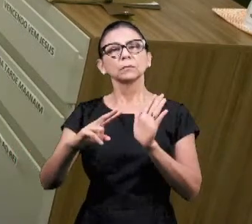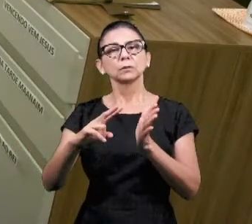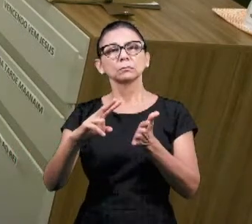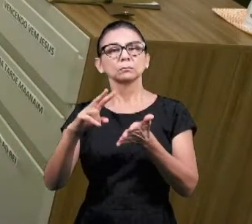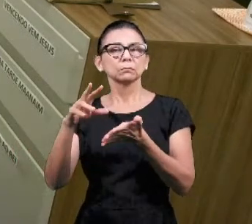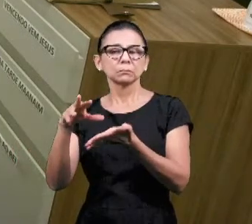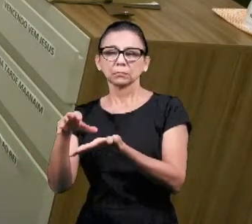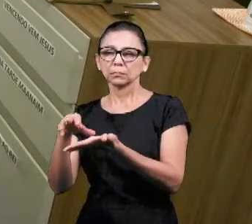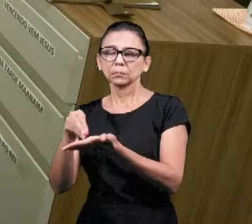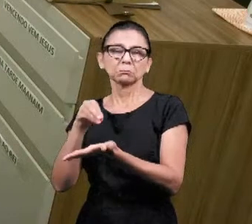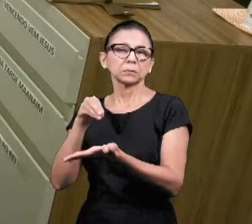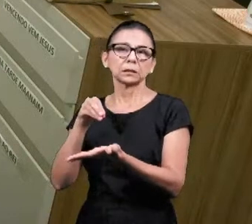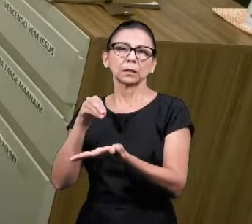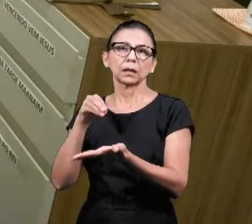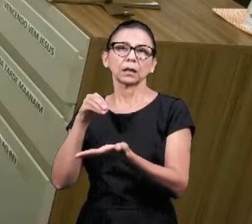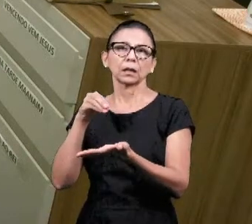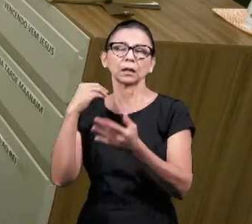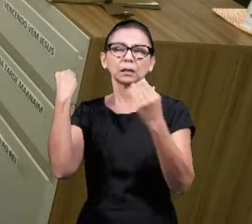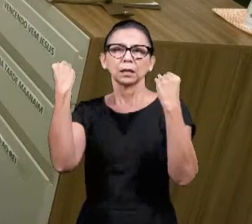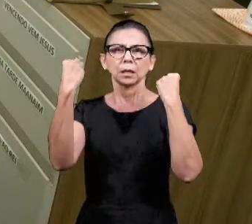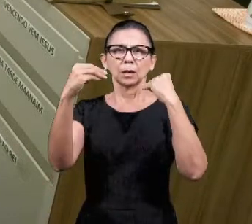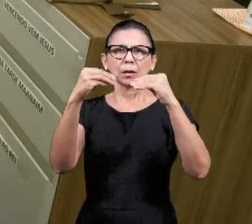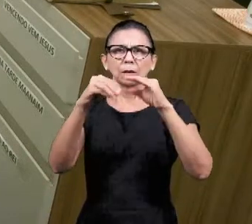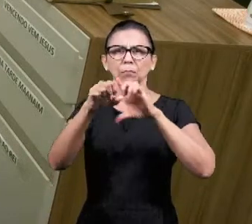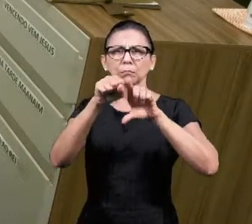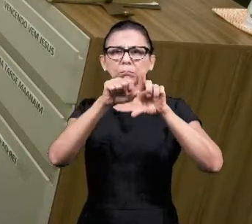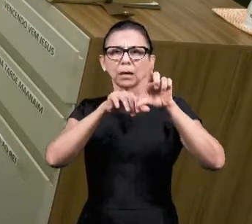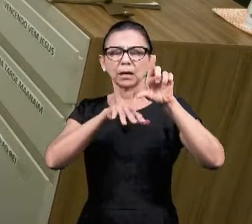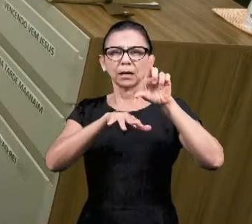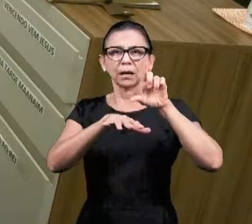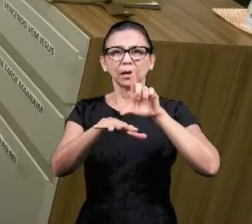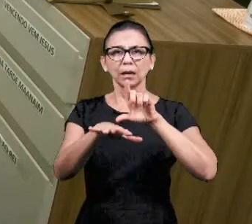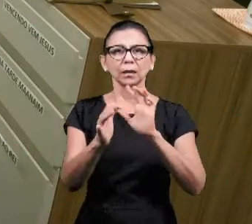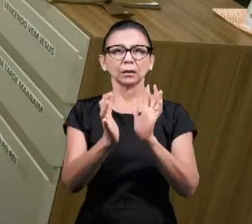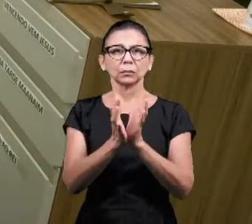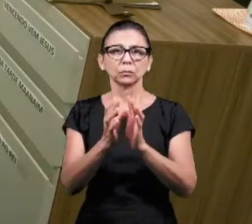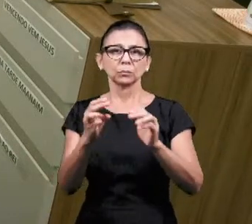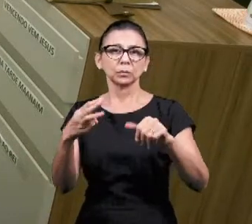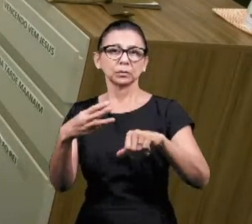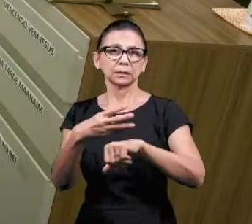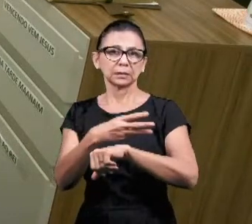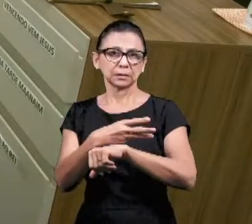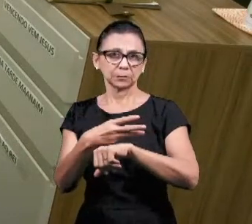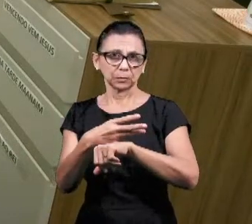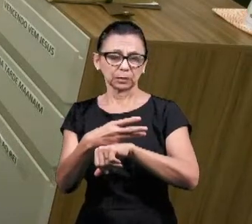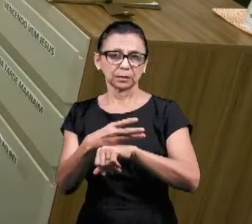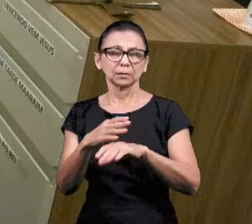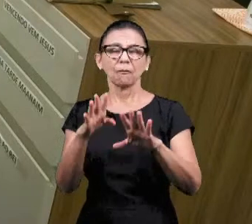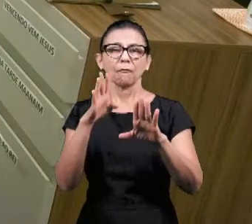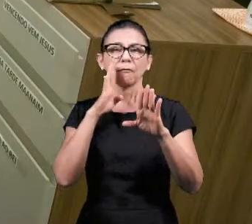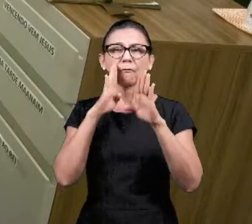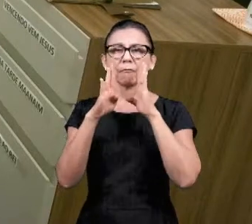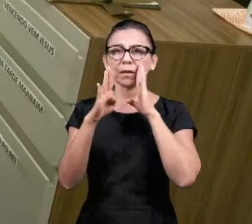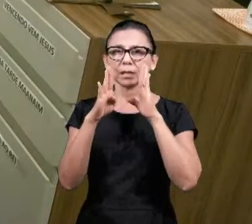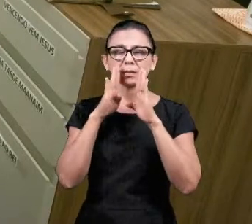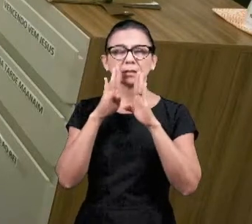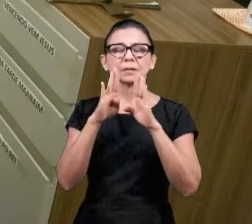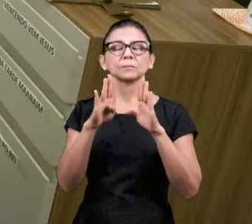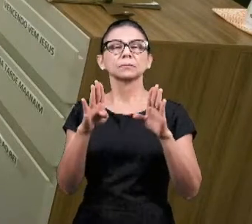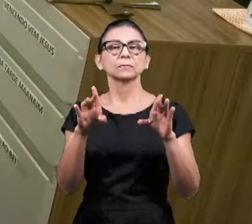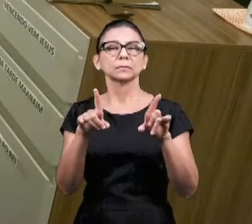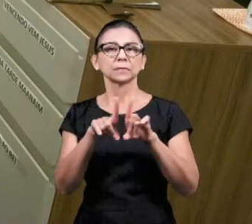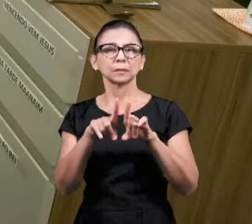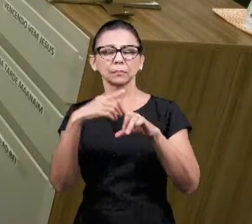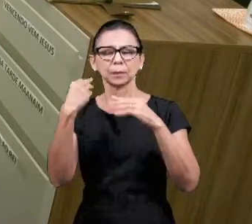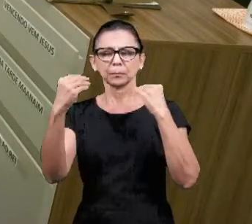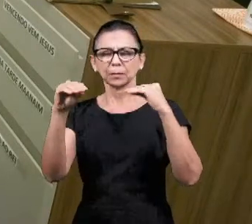aí nos grupos de WhatsApp. Você pode também postar na sua timeline aí no seu Facebook para que mais pessoas possam